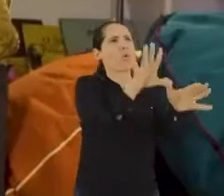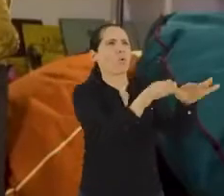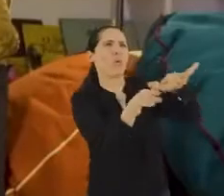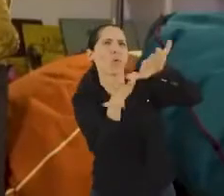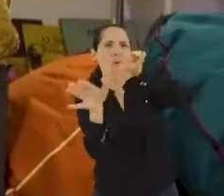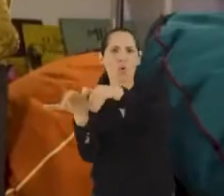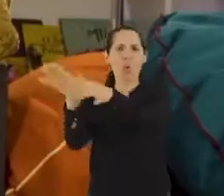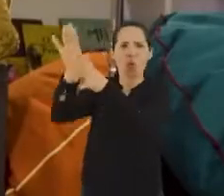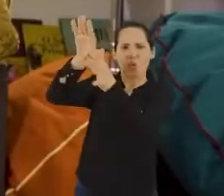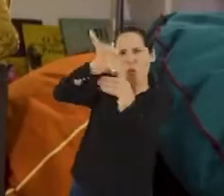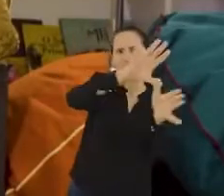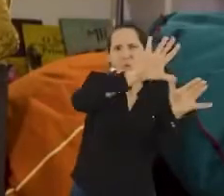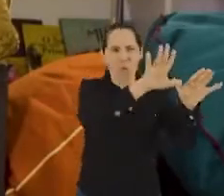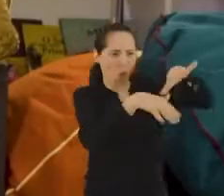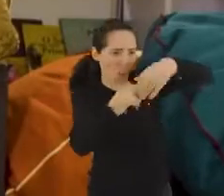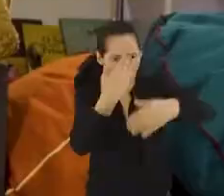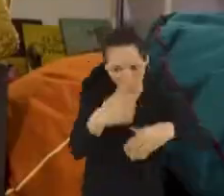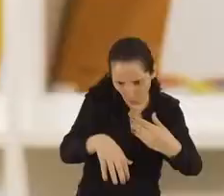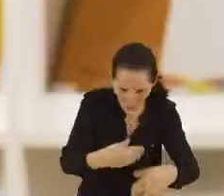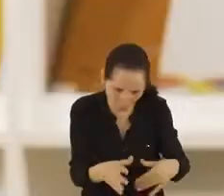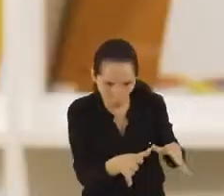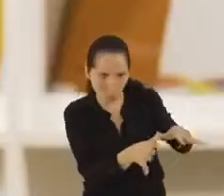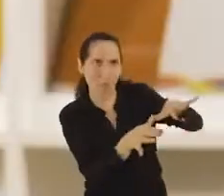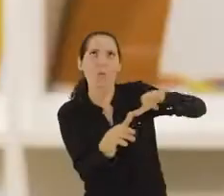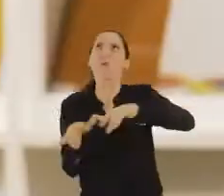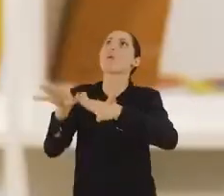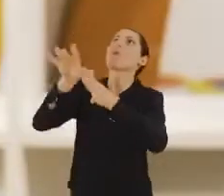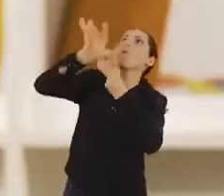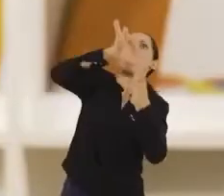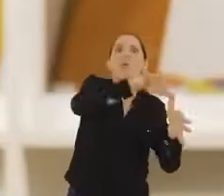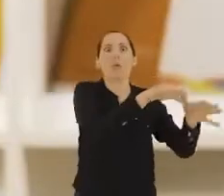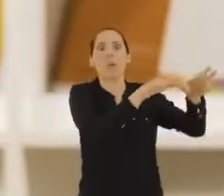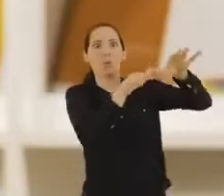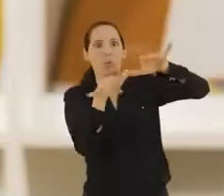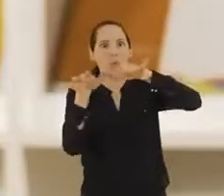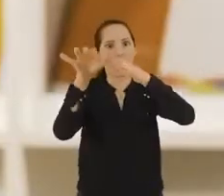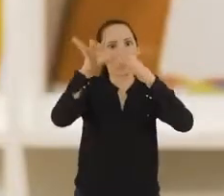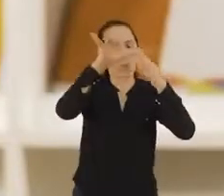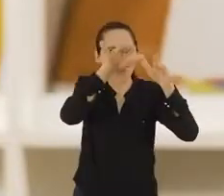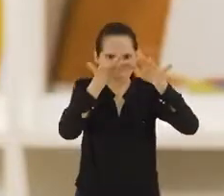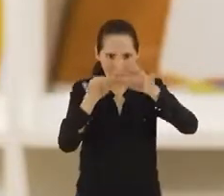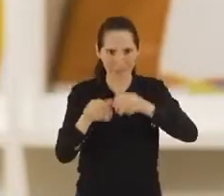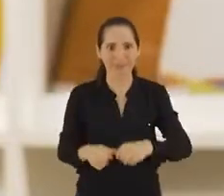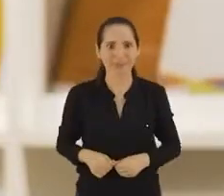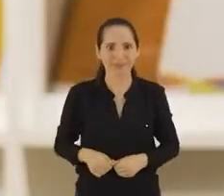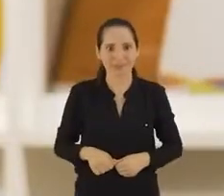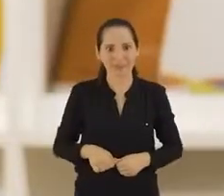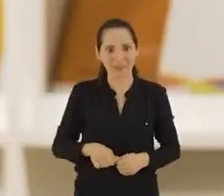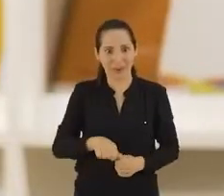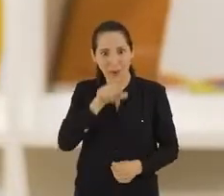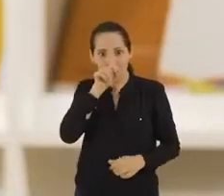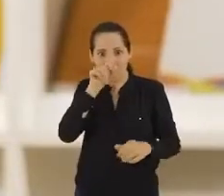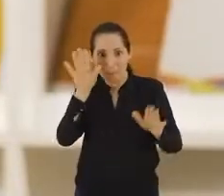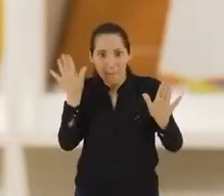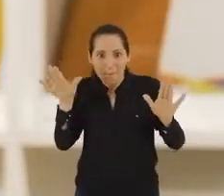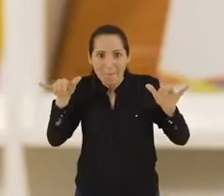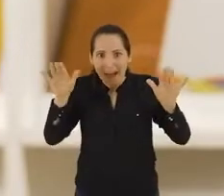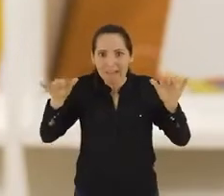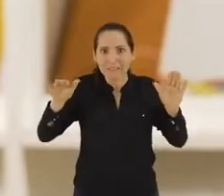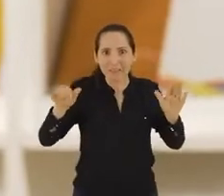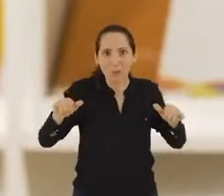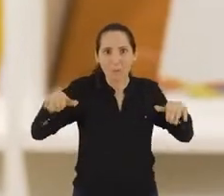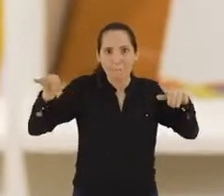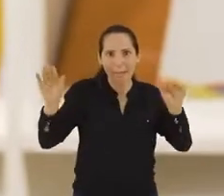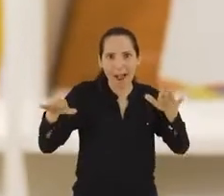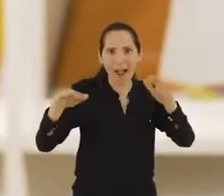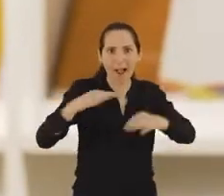dando rasantes, piruetas. E não é que o pássaro rumou na janela